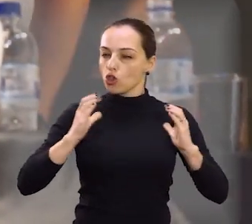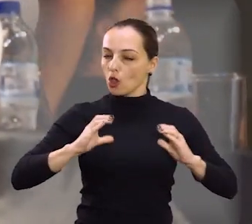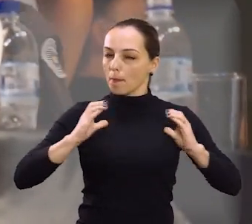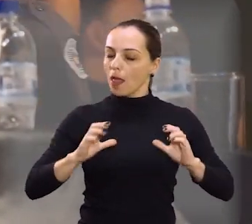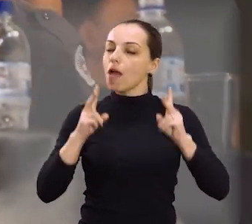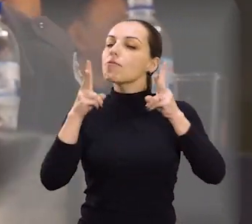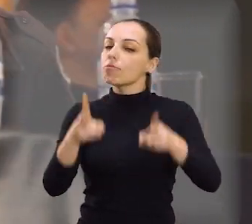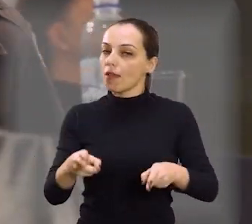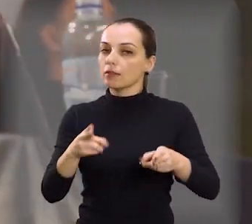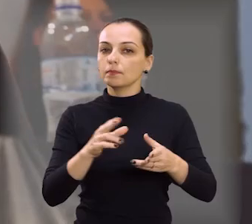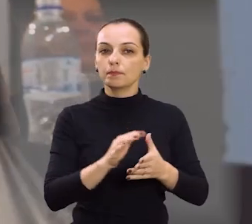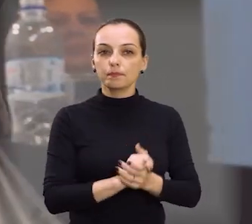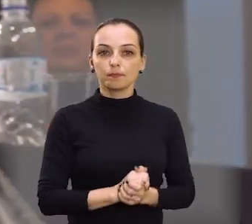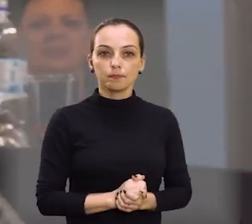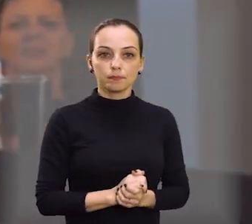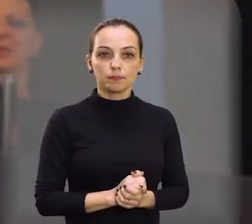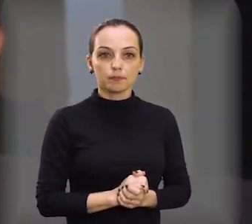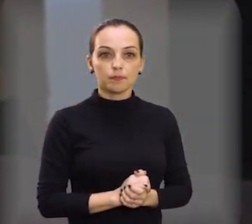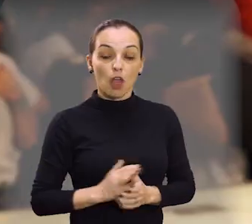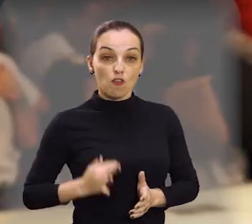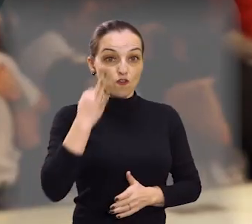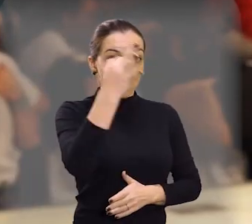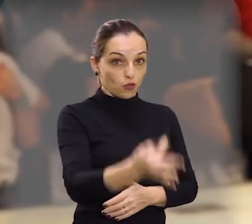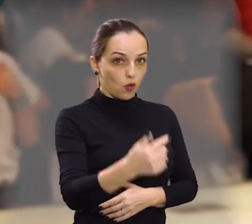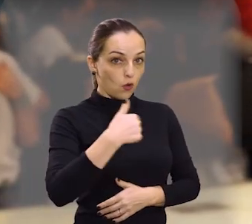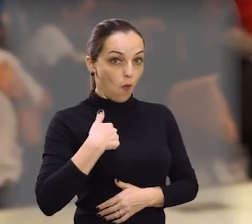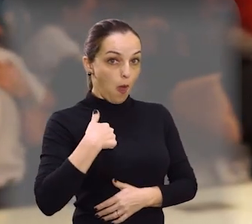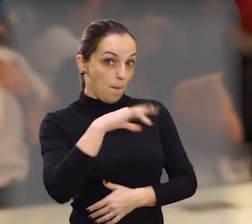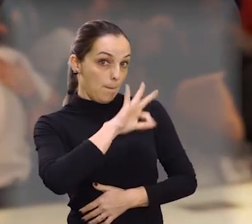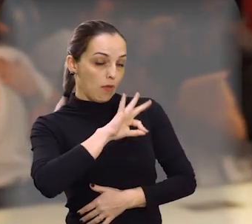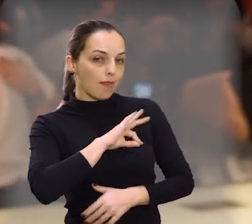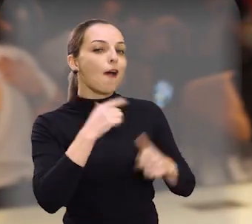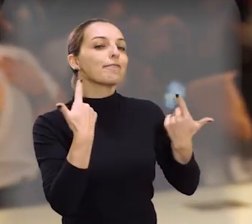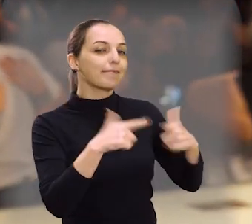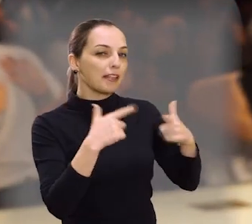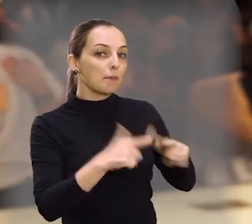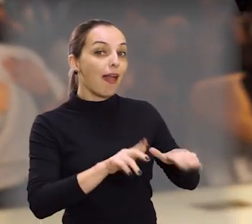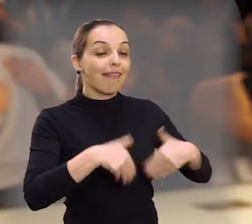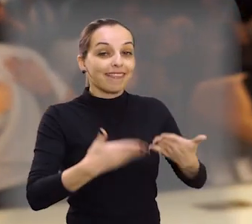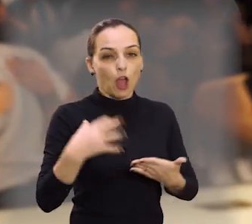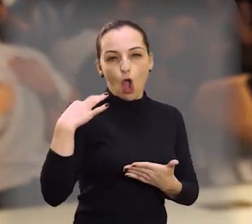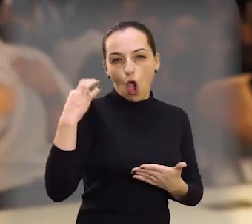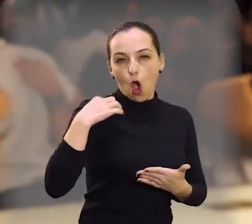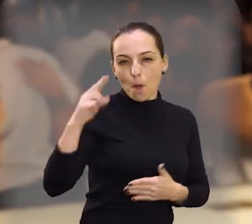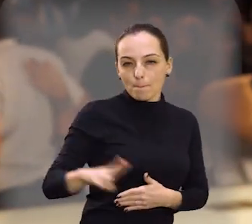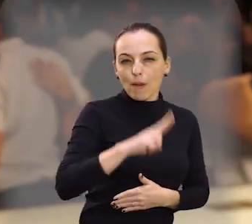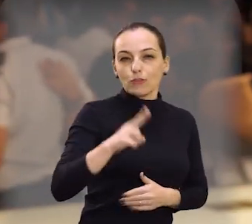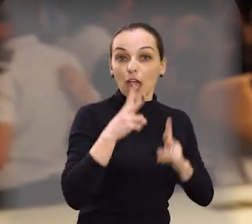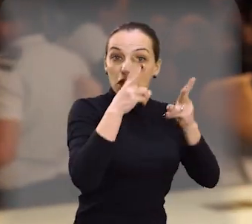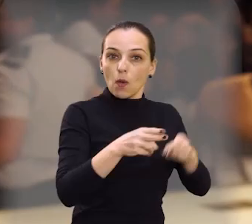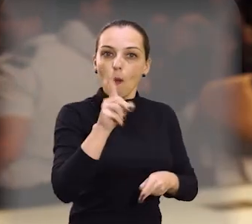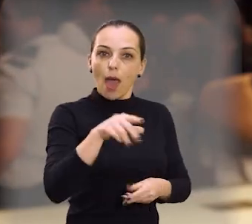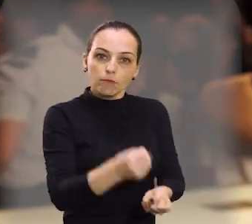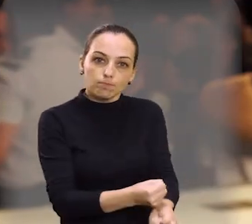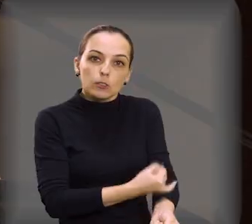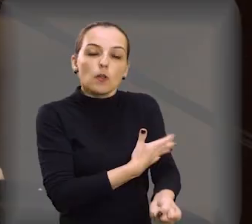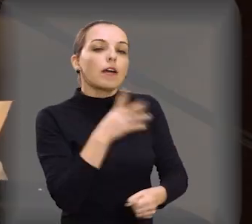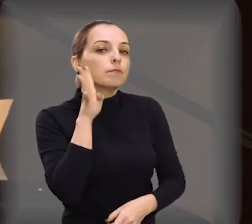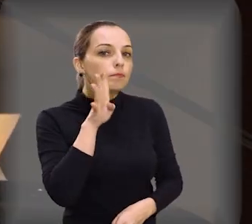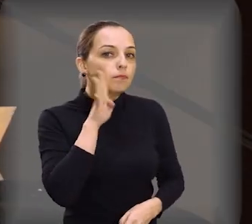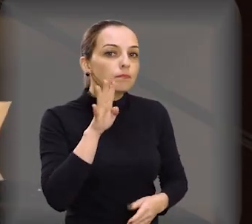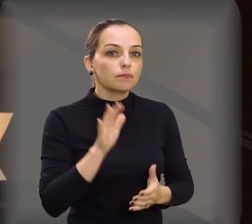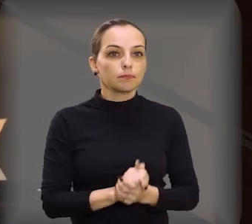se portar como um policial. Eu quero ser policial, então vestir uma farda é bem emocionante, bem